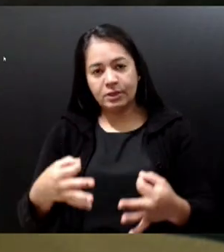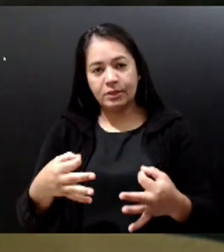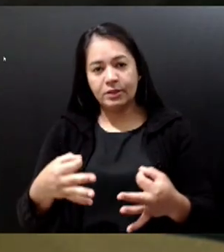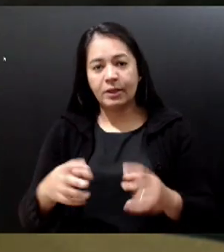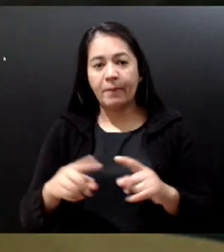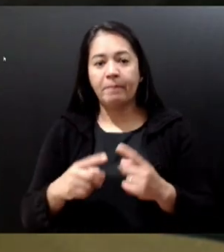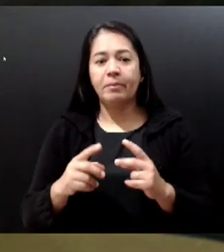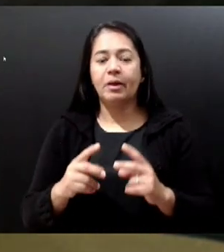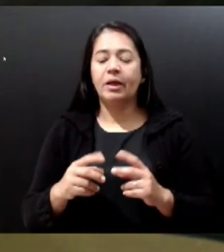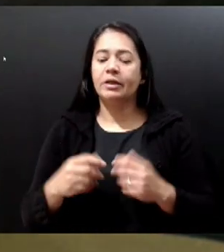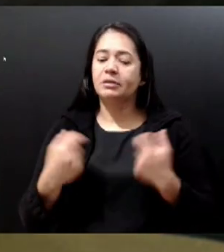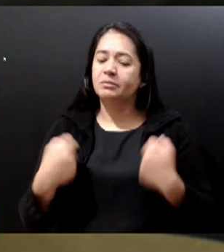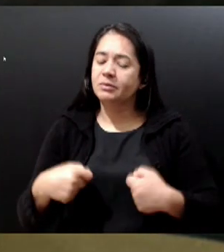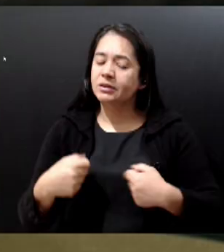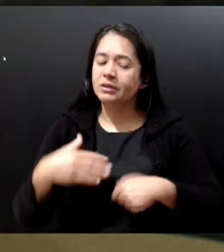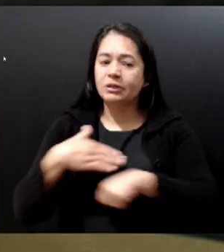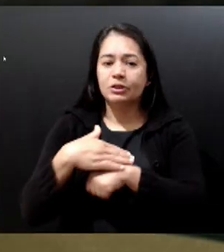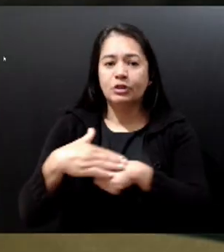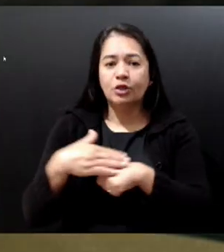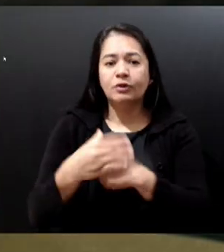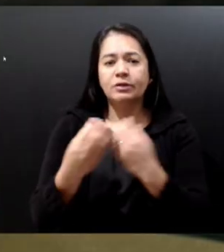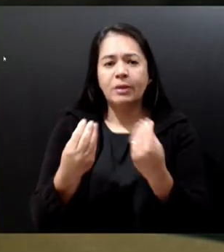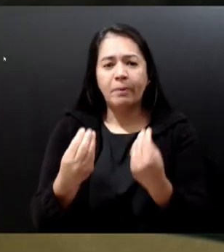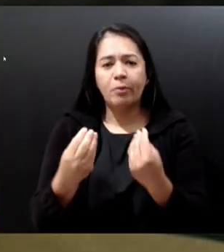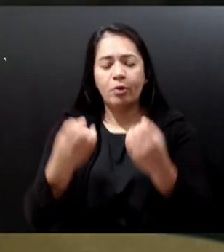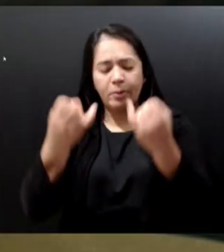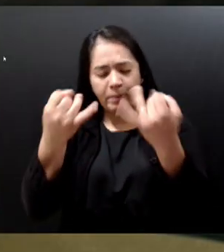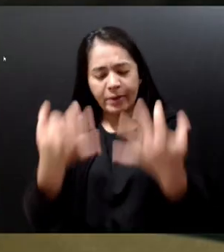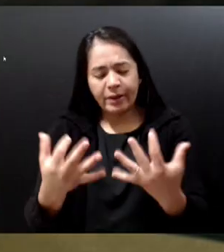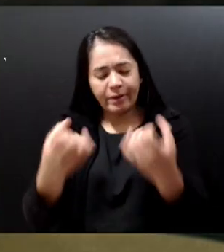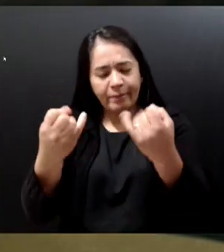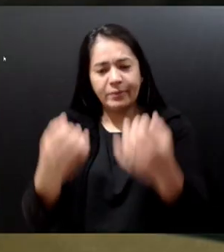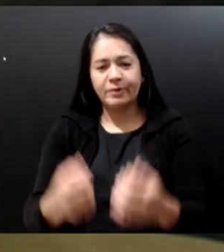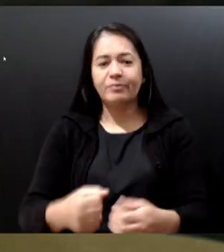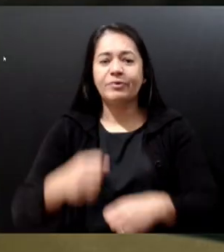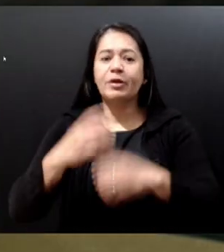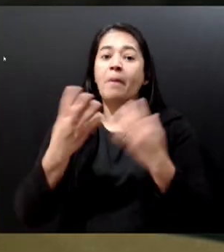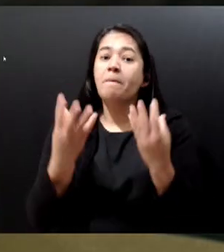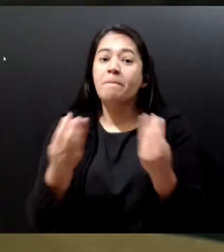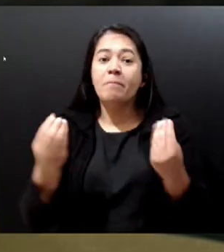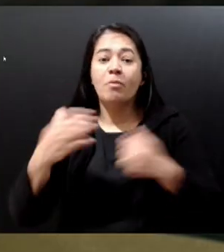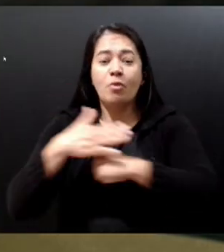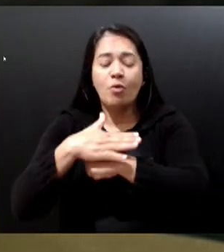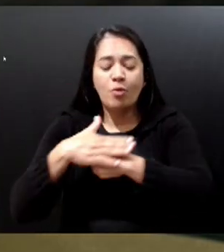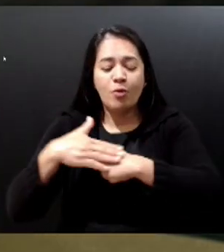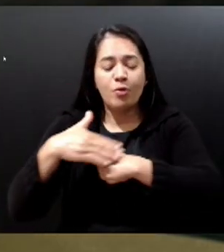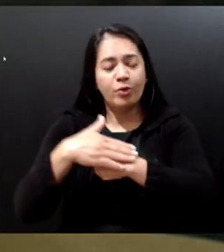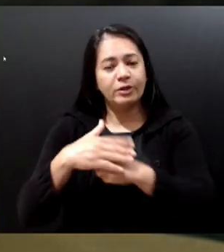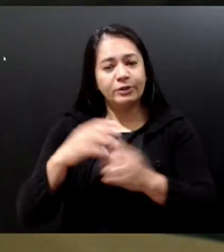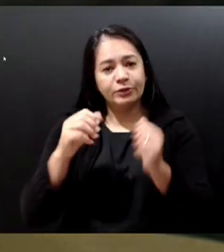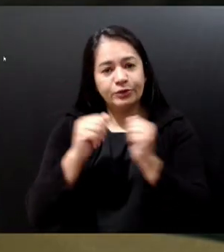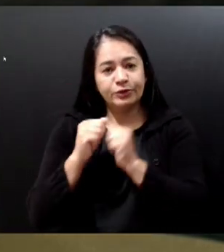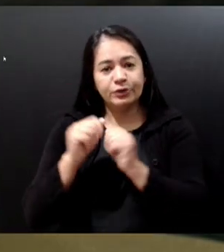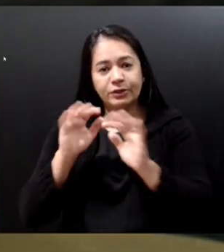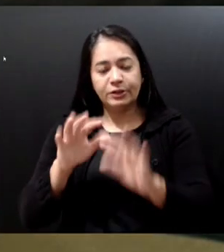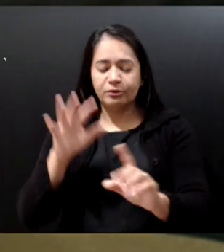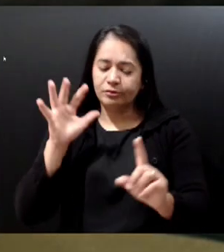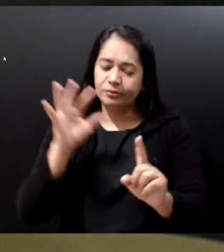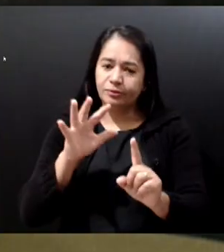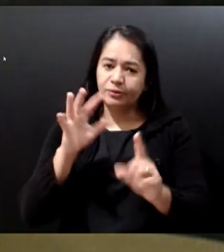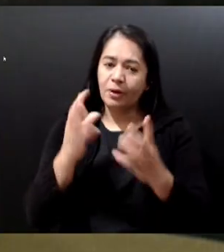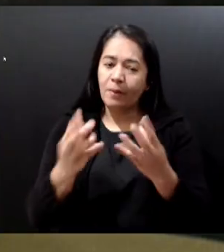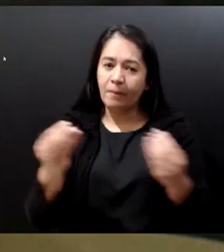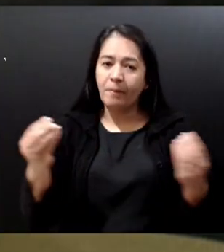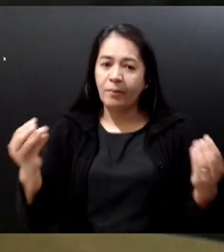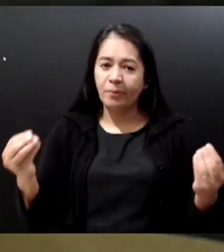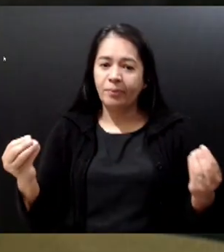conversado, muito explicado e tem muito carinho, muito afeto, e isso Uhum. influencia muito